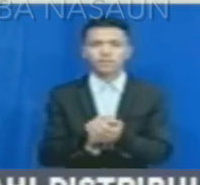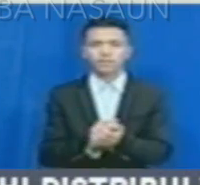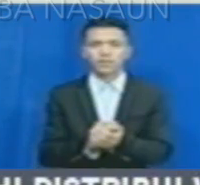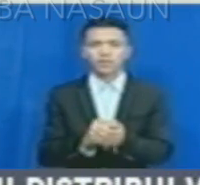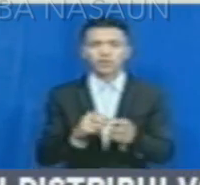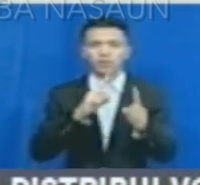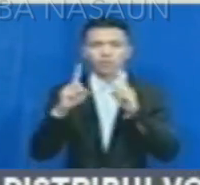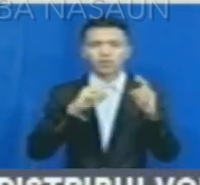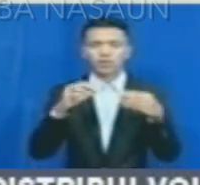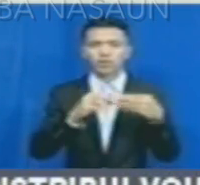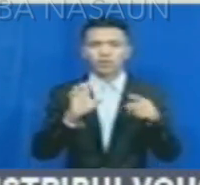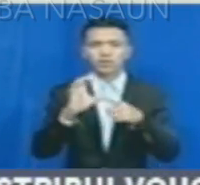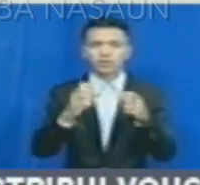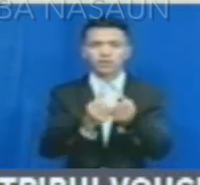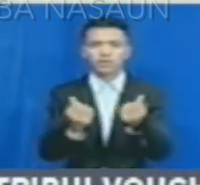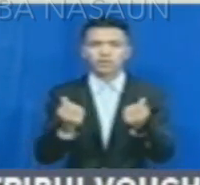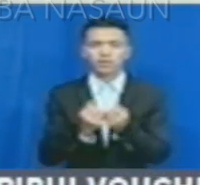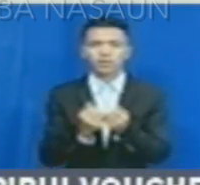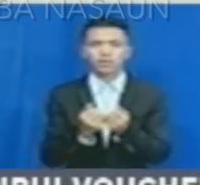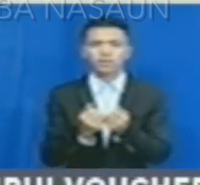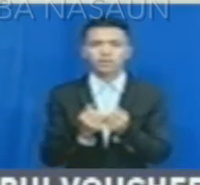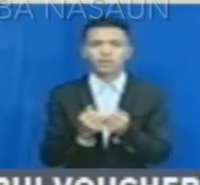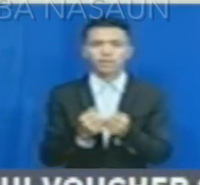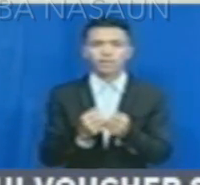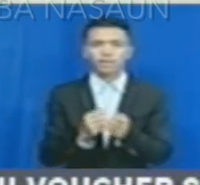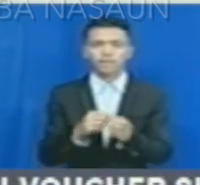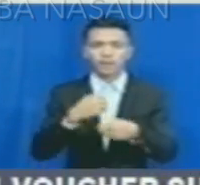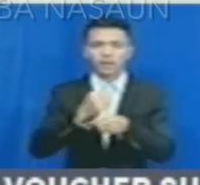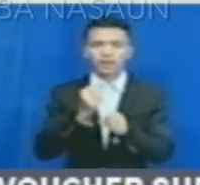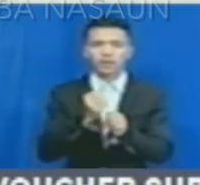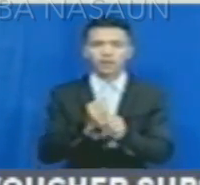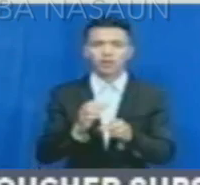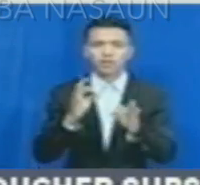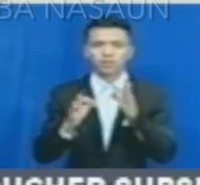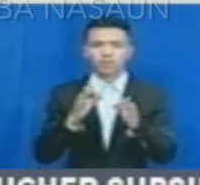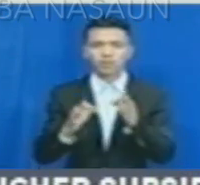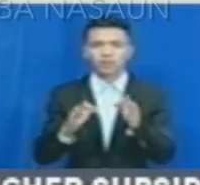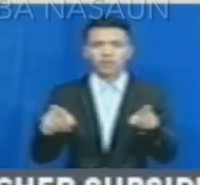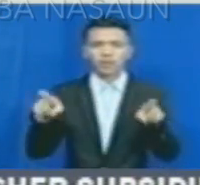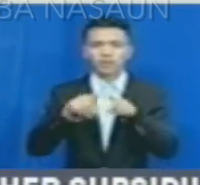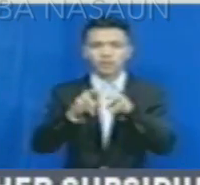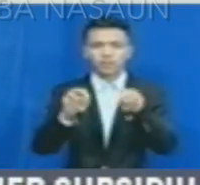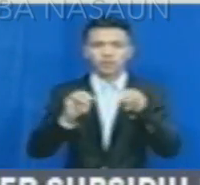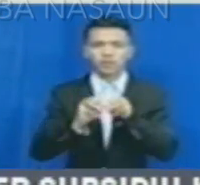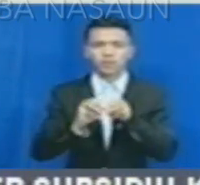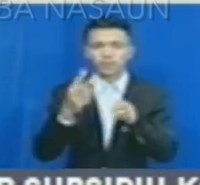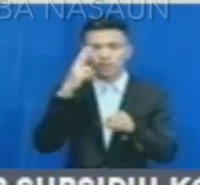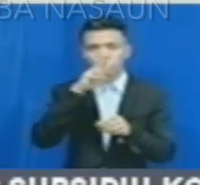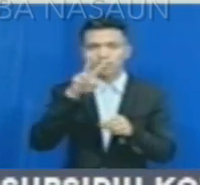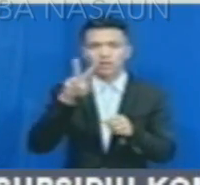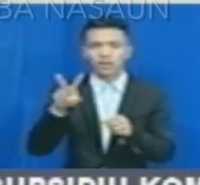propôs o Sirá. E para nós, vamos guiar uma ideia da implementação também. A todo momento, a administração municipal, acompanhamento